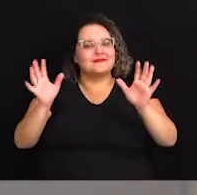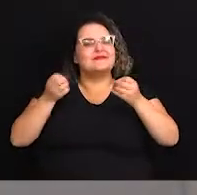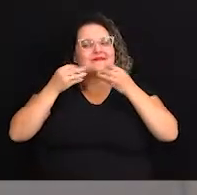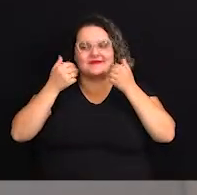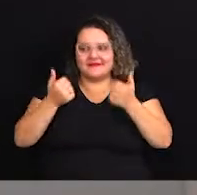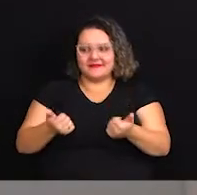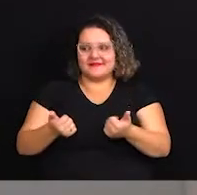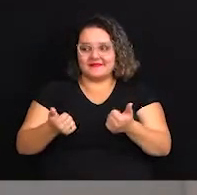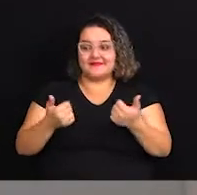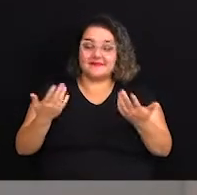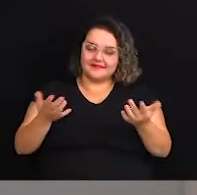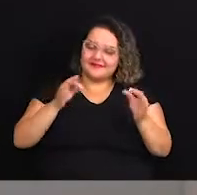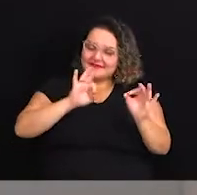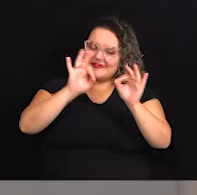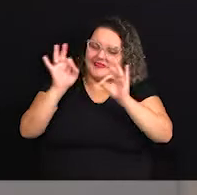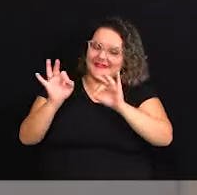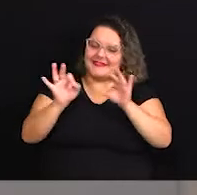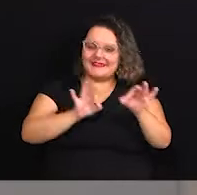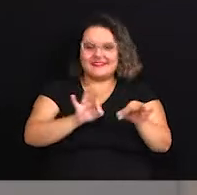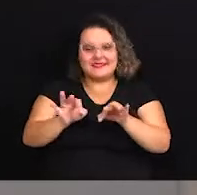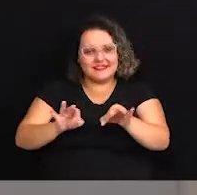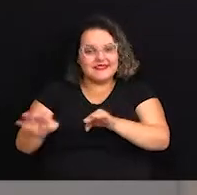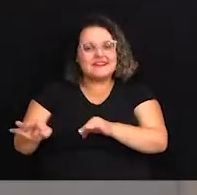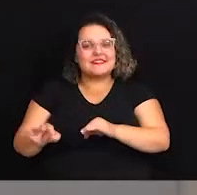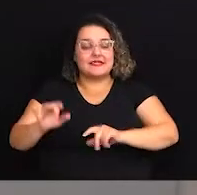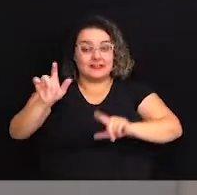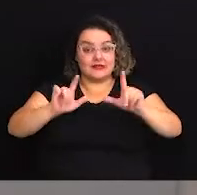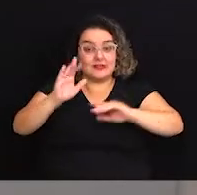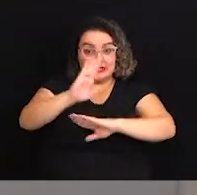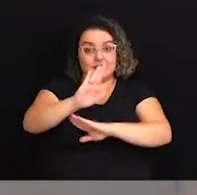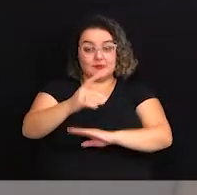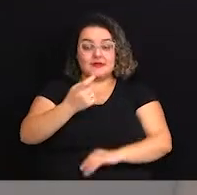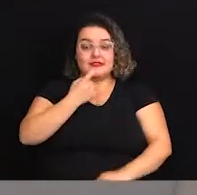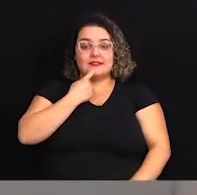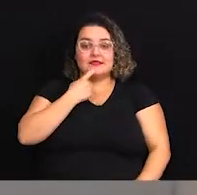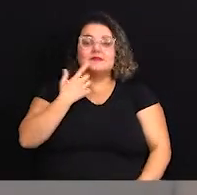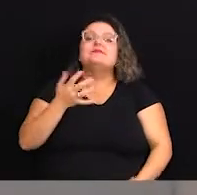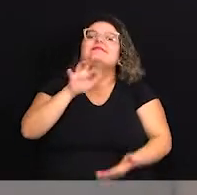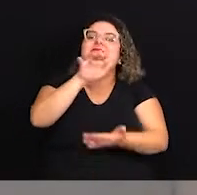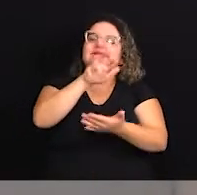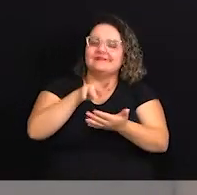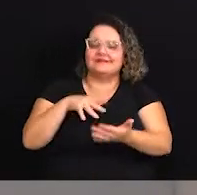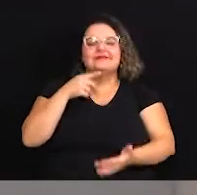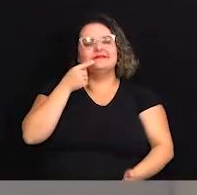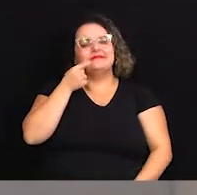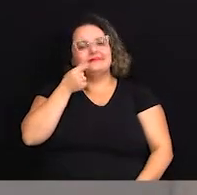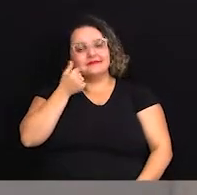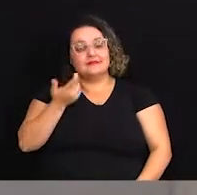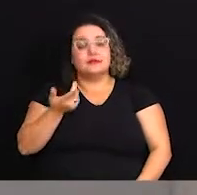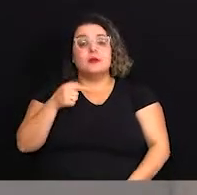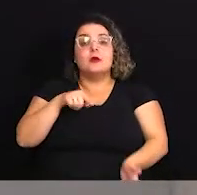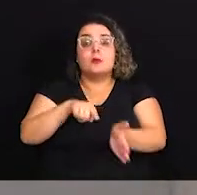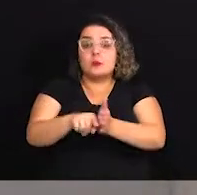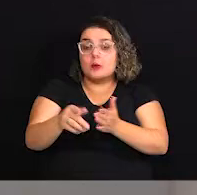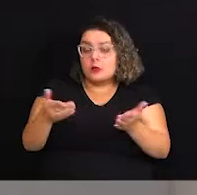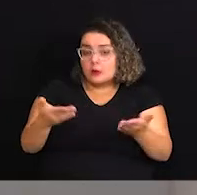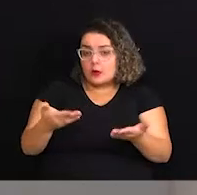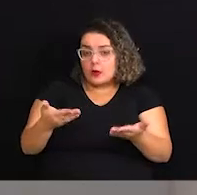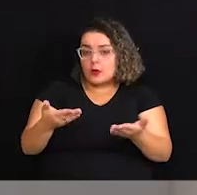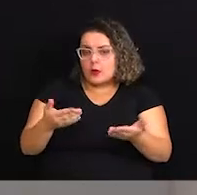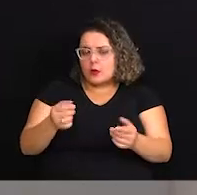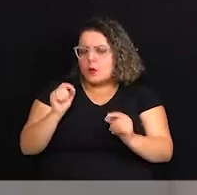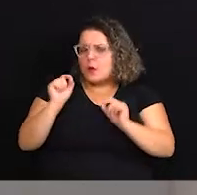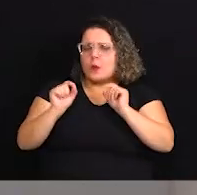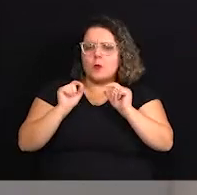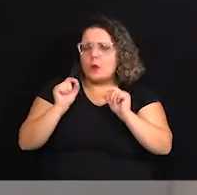Oi, gente, tudo bom? Acompanhando aí a programação da TV Câmara Campinas, mais um Na Ponta do Lápis no ar, e eu vou te perguntar hoje, com quem